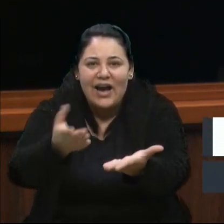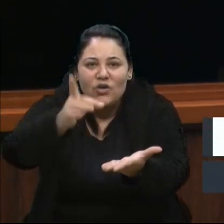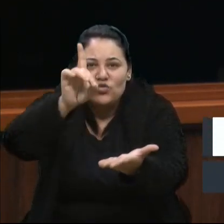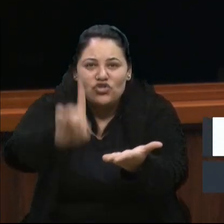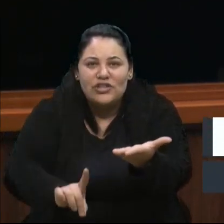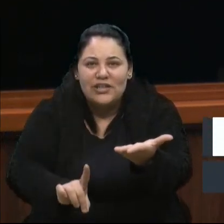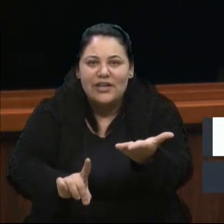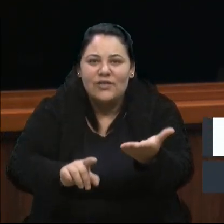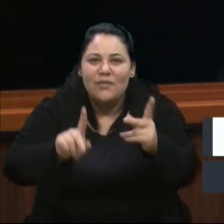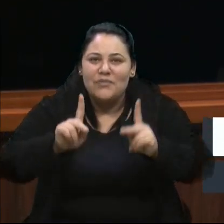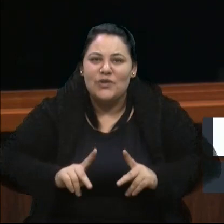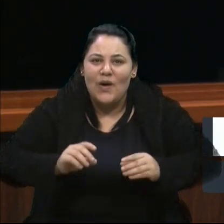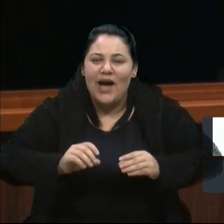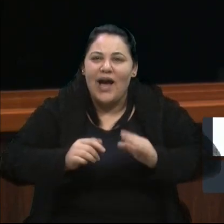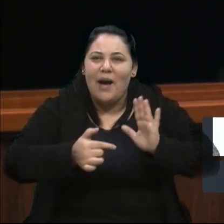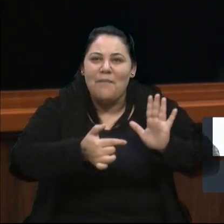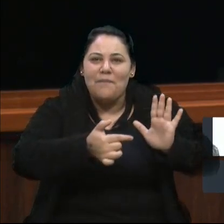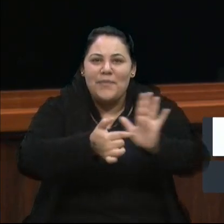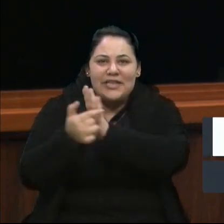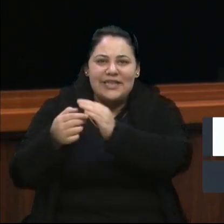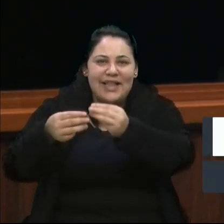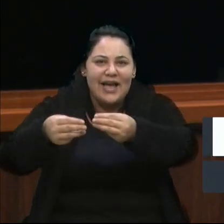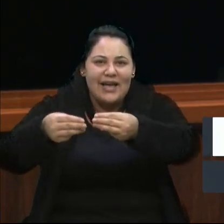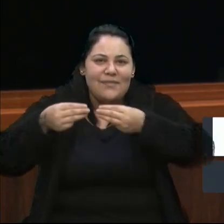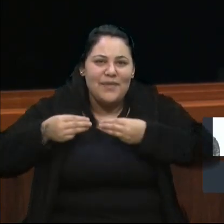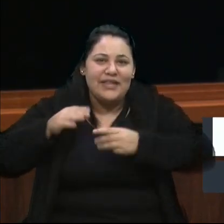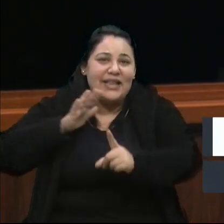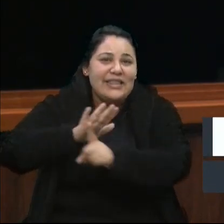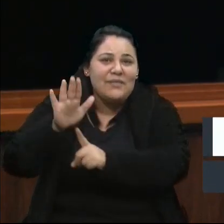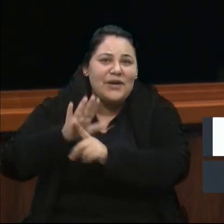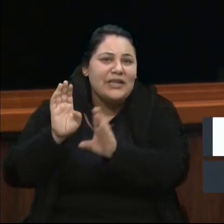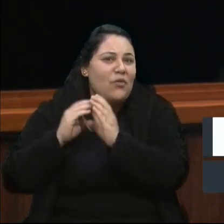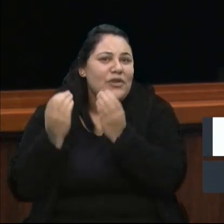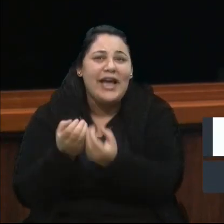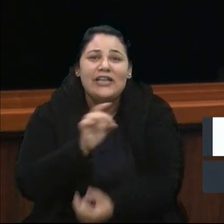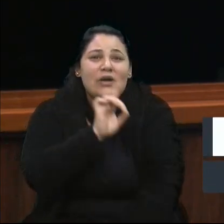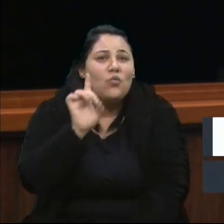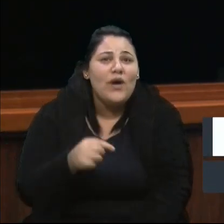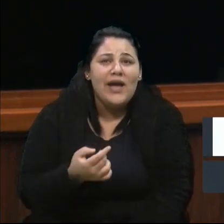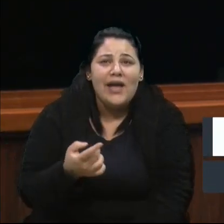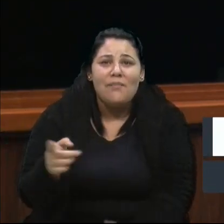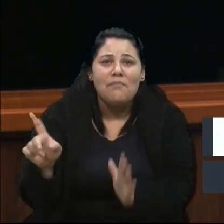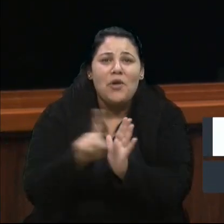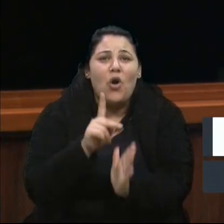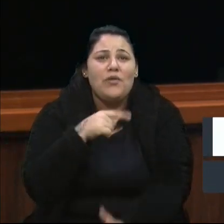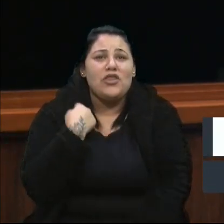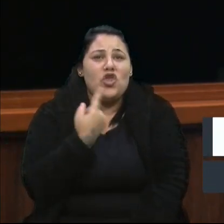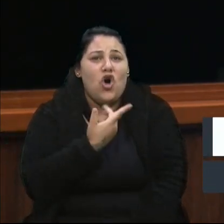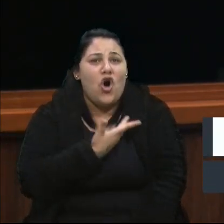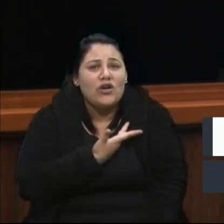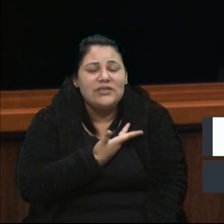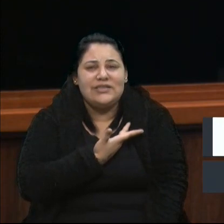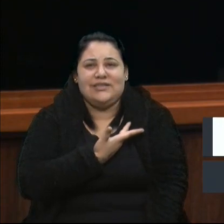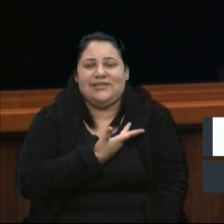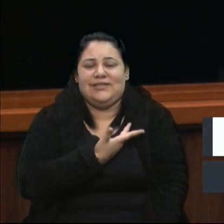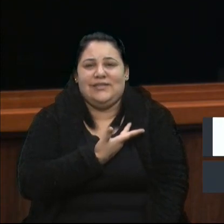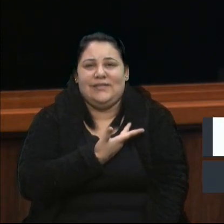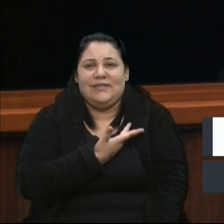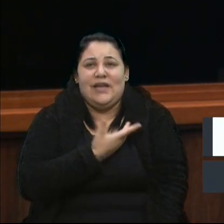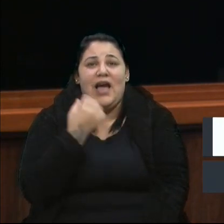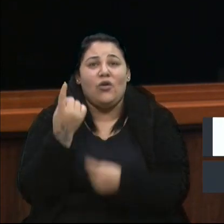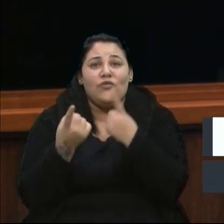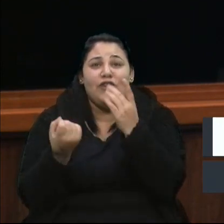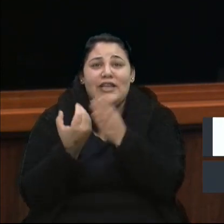suas emendas, as emendas da comunidade, não é emenda nossa. Algumas dessas emendas foi feita pelo Conselho